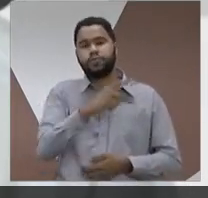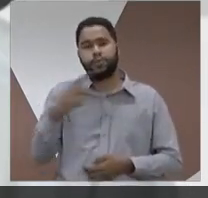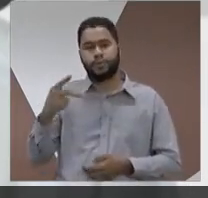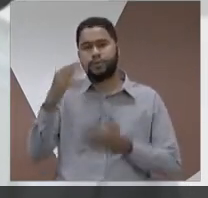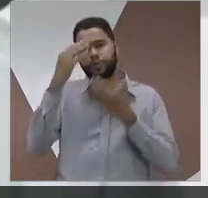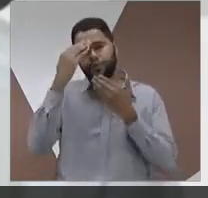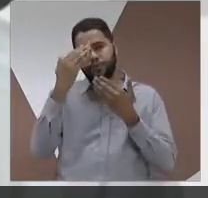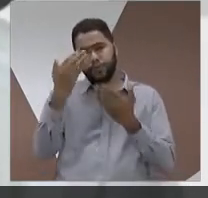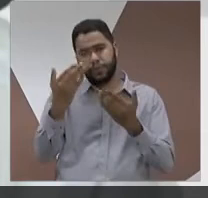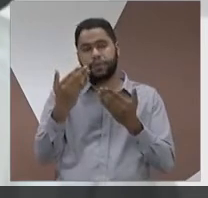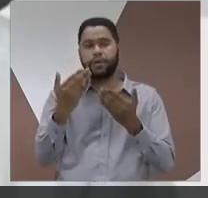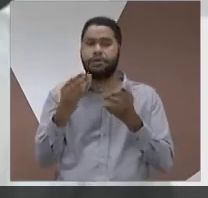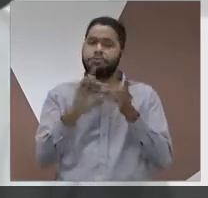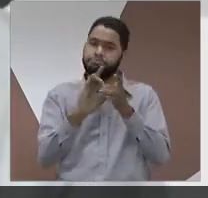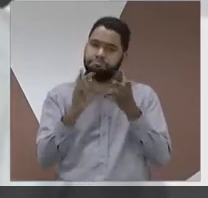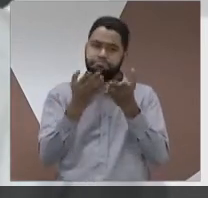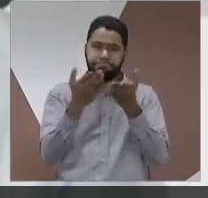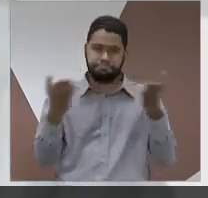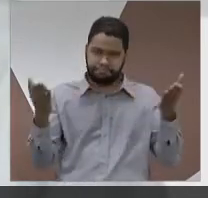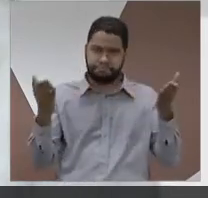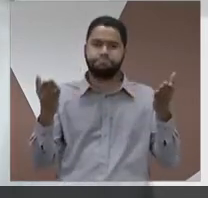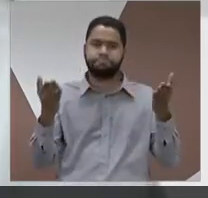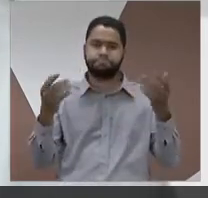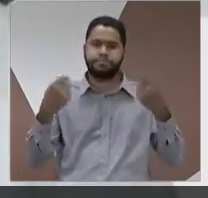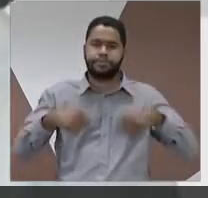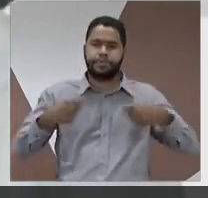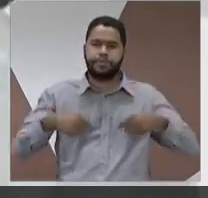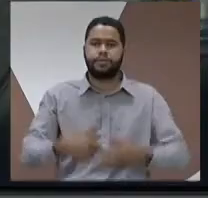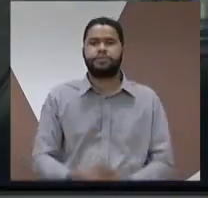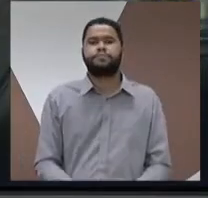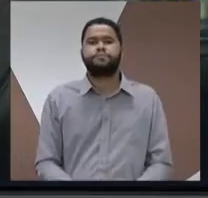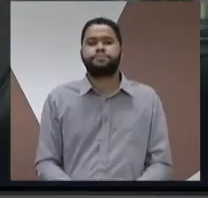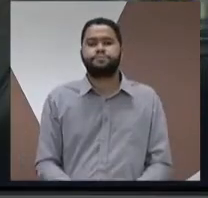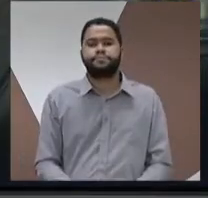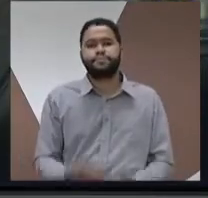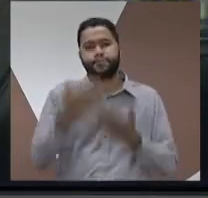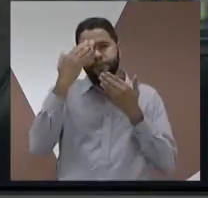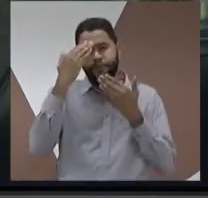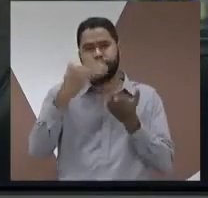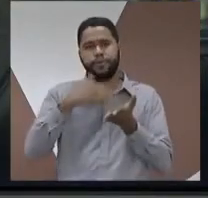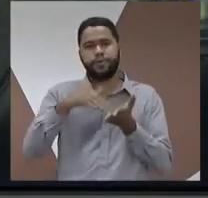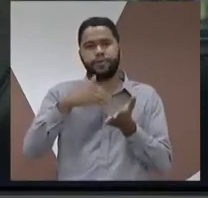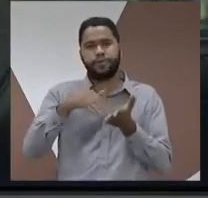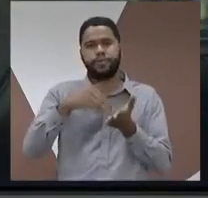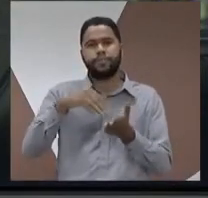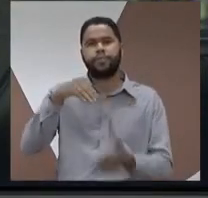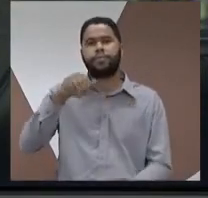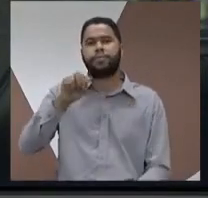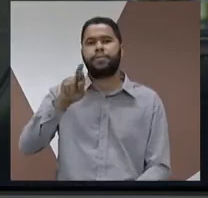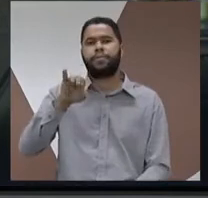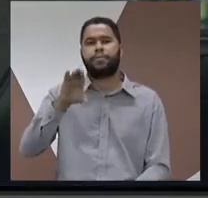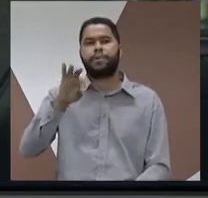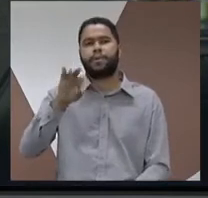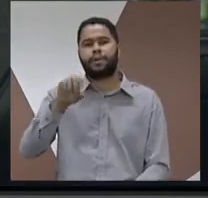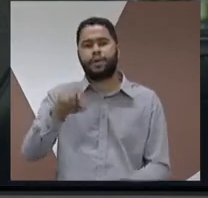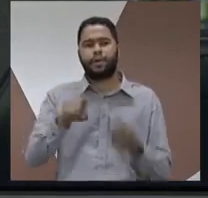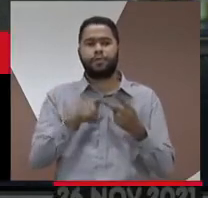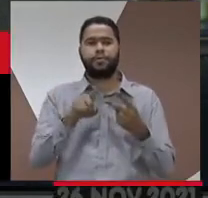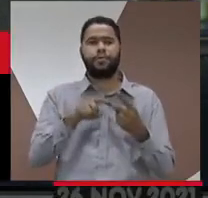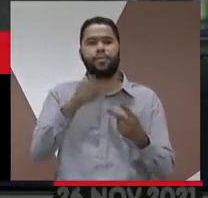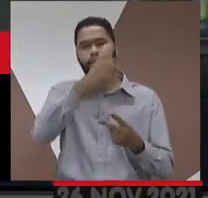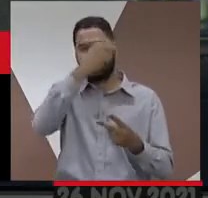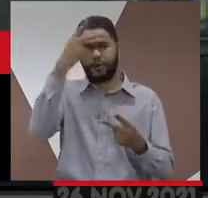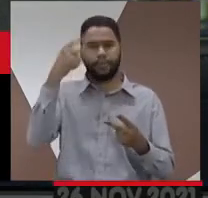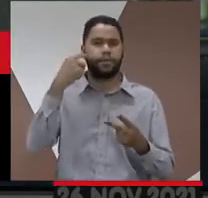obrigado e estamos à disposição para o que for necessário. Muito obrigado, secretário Marcato. Questiona a prefeita Marília,